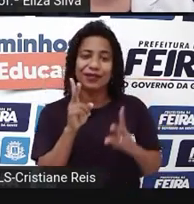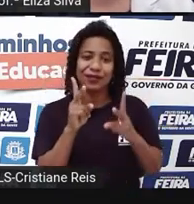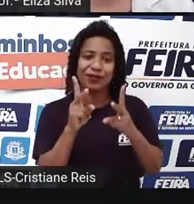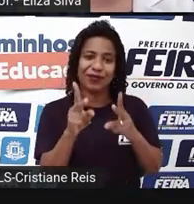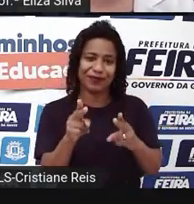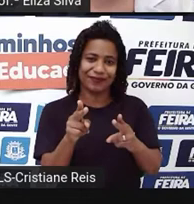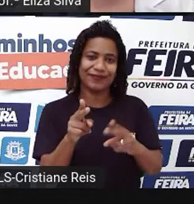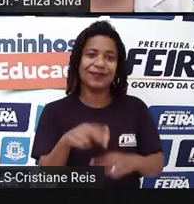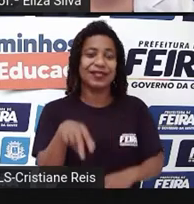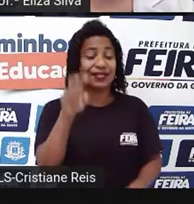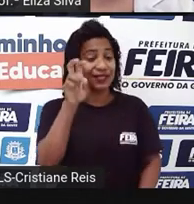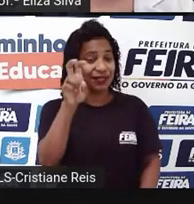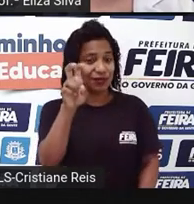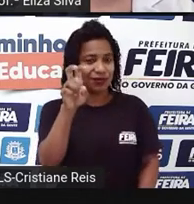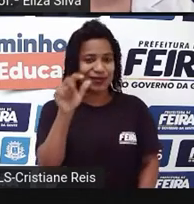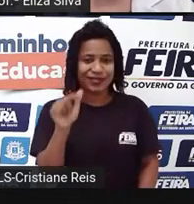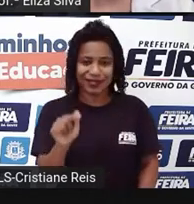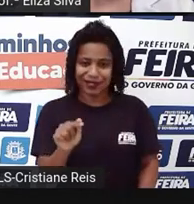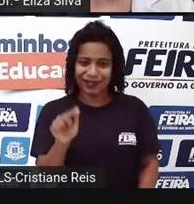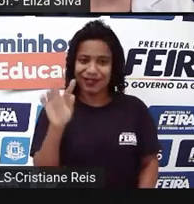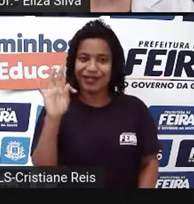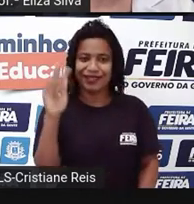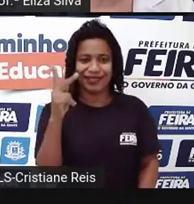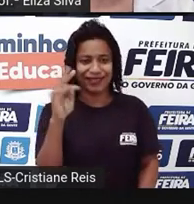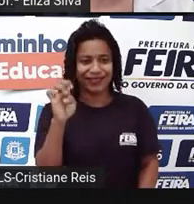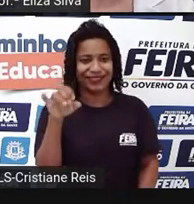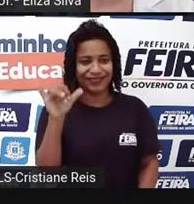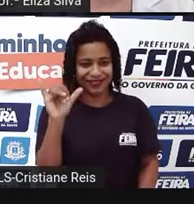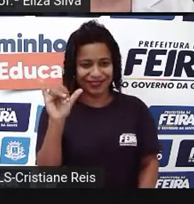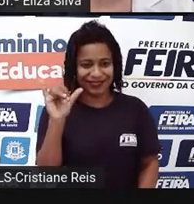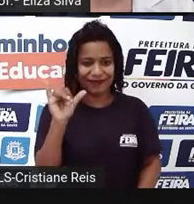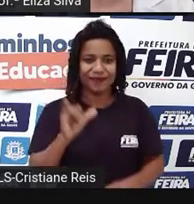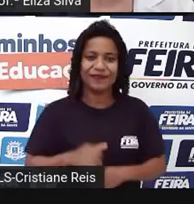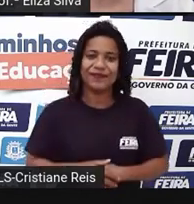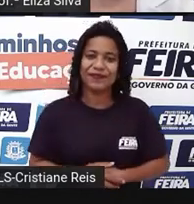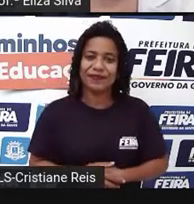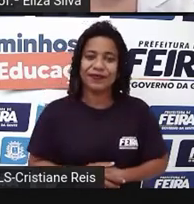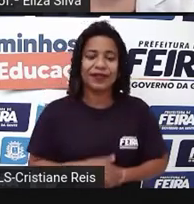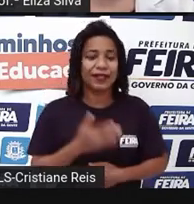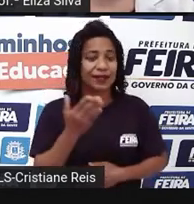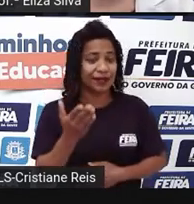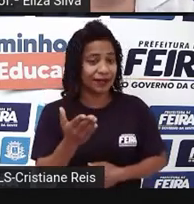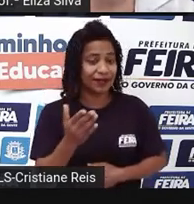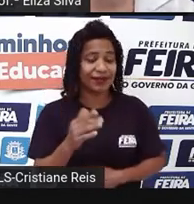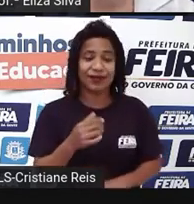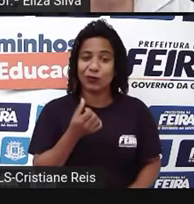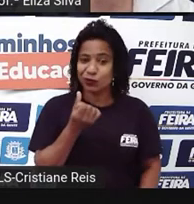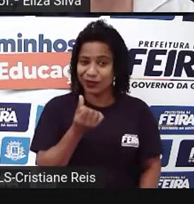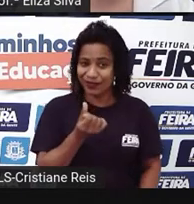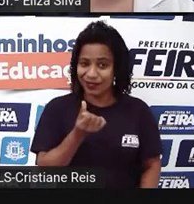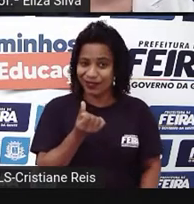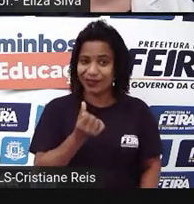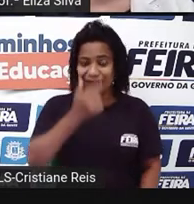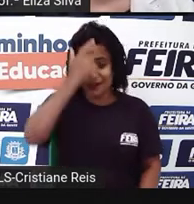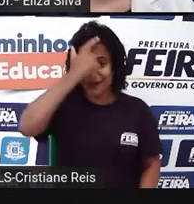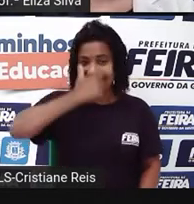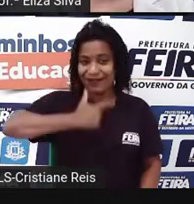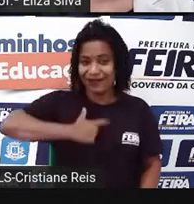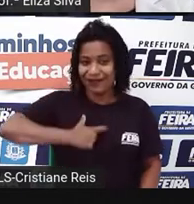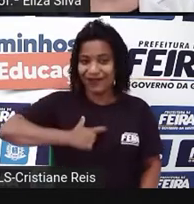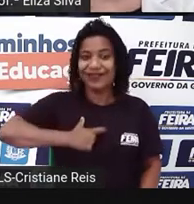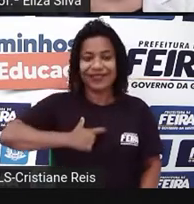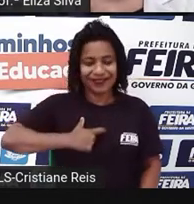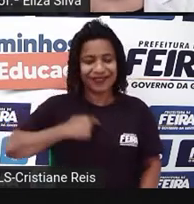5 e para o número 7. E por fim, o número 6, que eu utilizei a minha imagem,